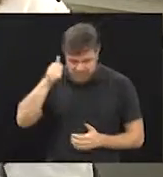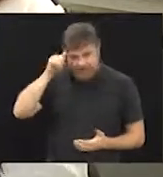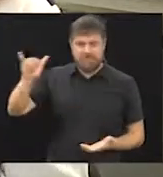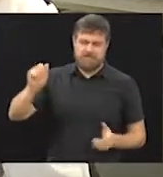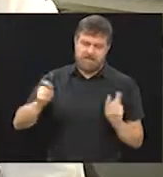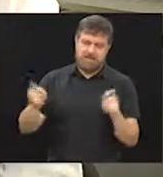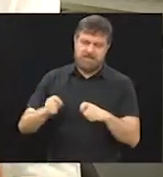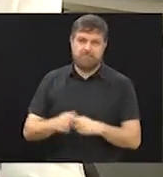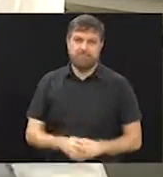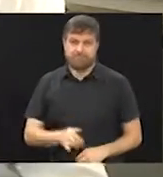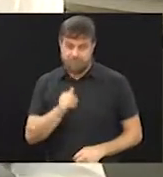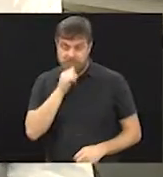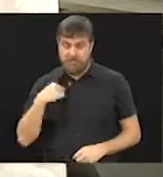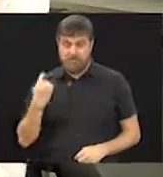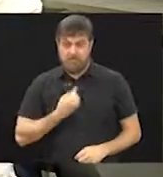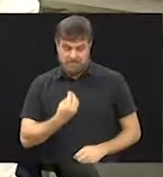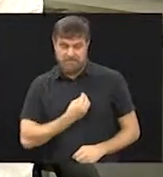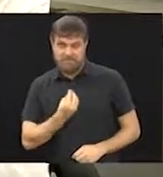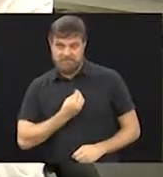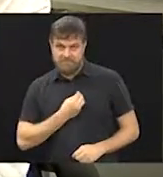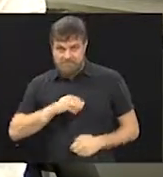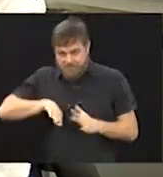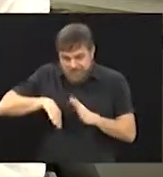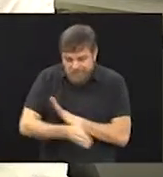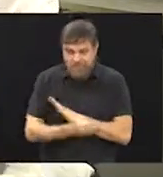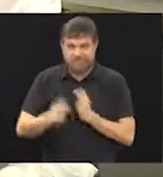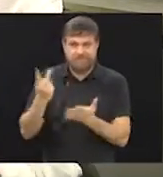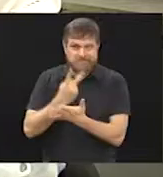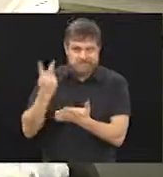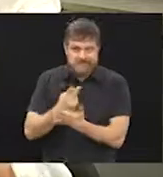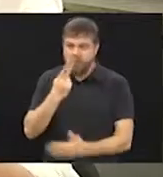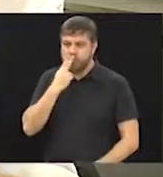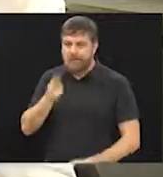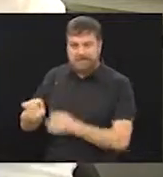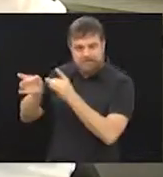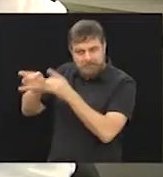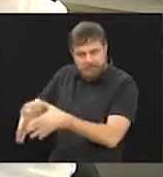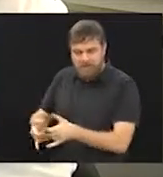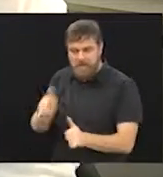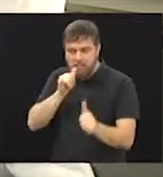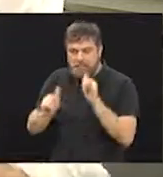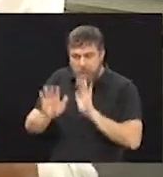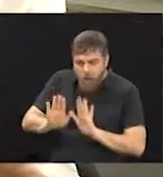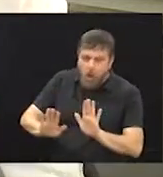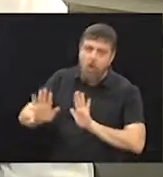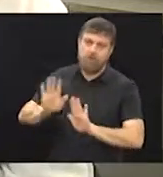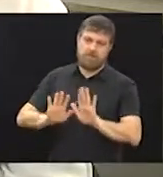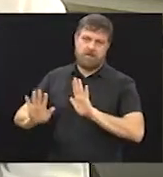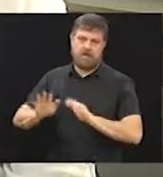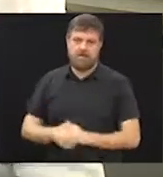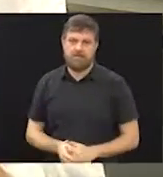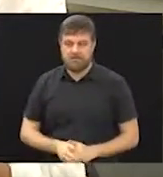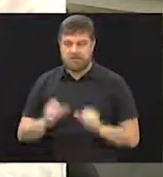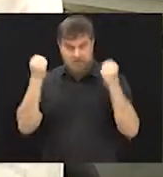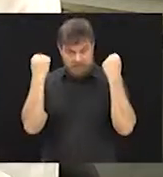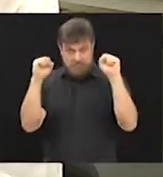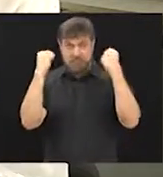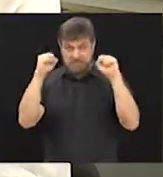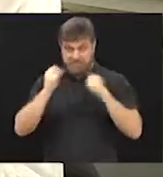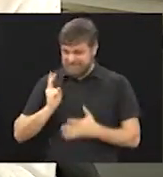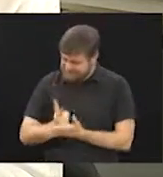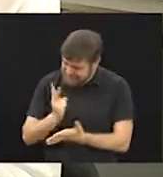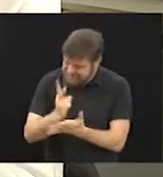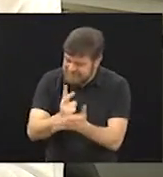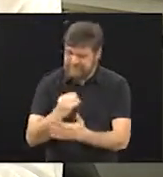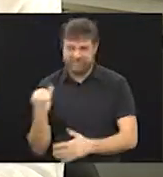deve mudar mesmo os nossos hábitos, deixar de fumar, deixar de beber, ou então maneirar com tudo, né? Sim. Atividade física, é sempre